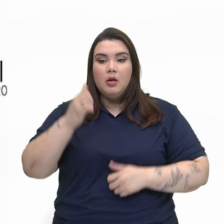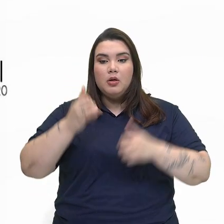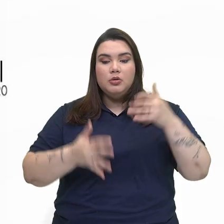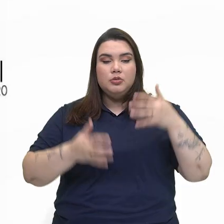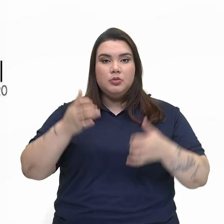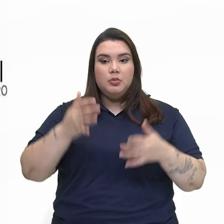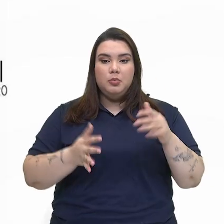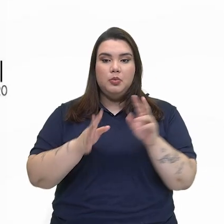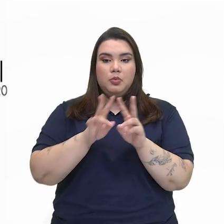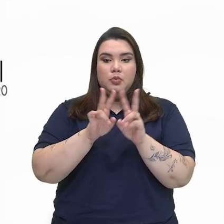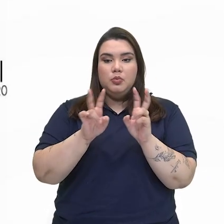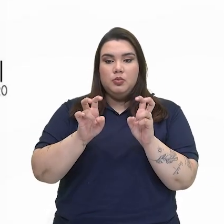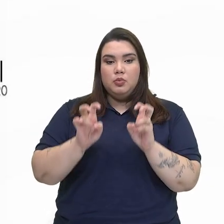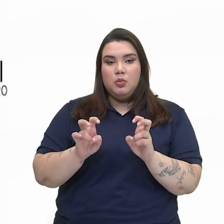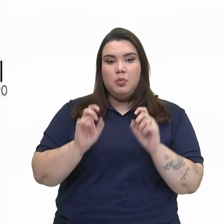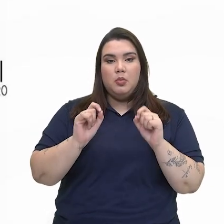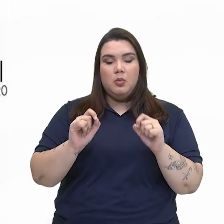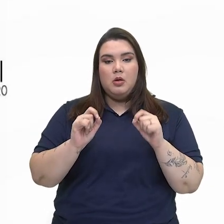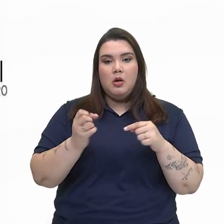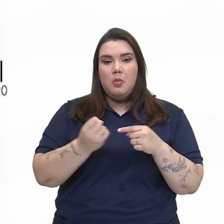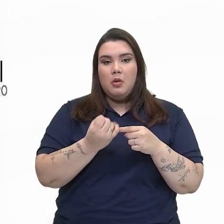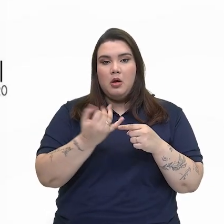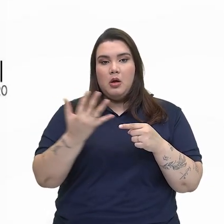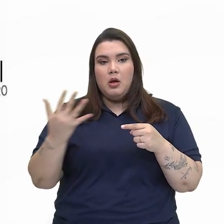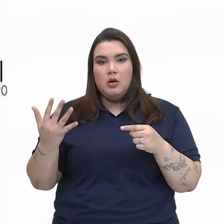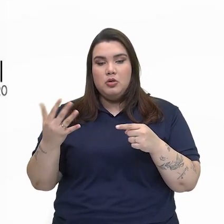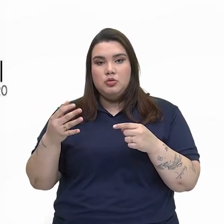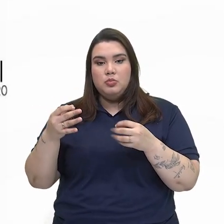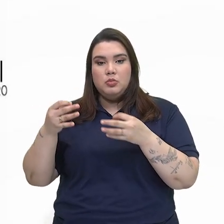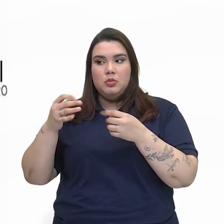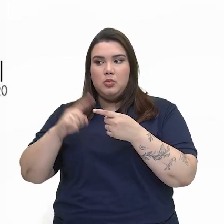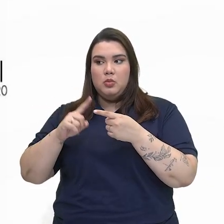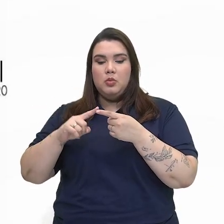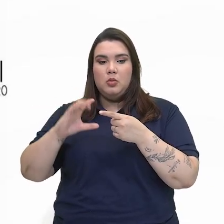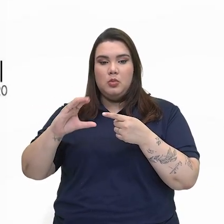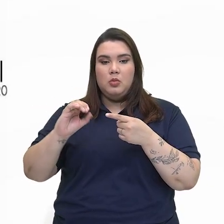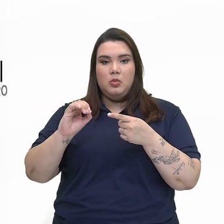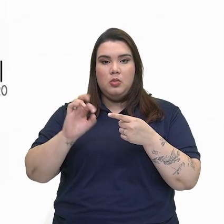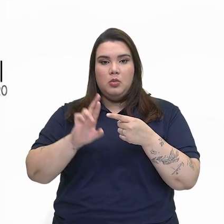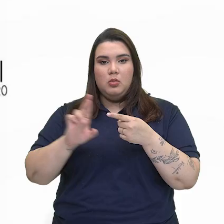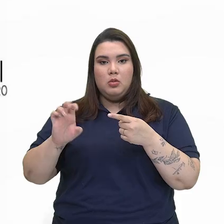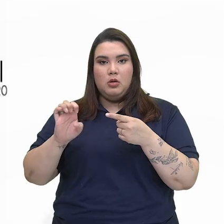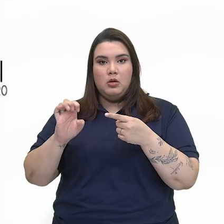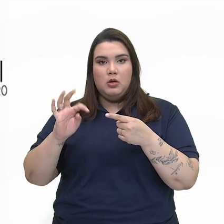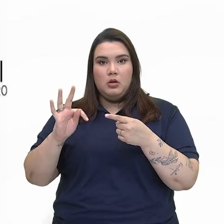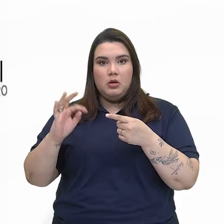de algarismo correto e algarismo duvidoso. Os algarismos